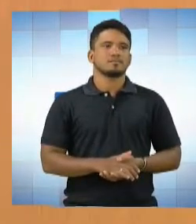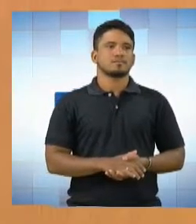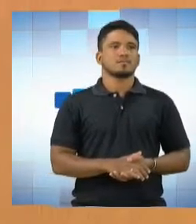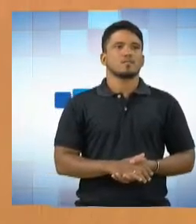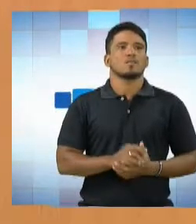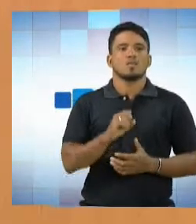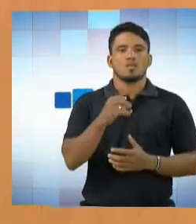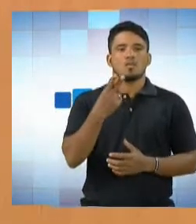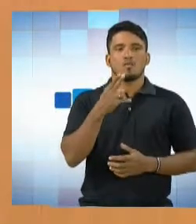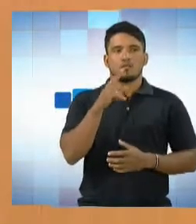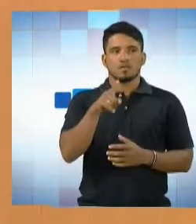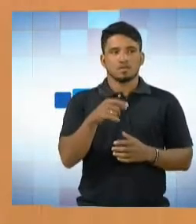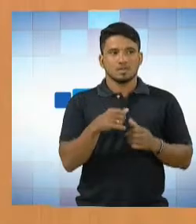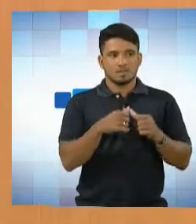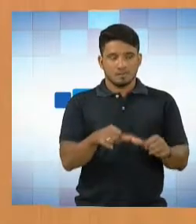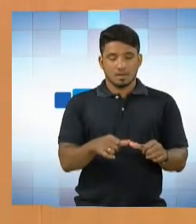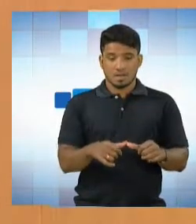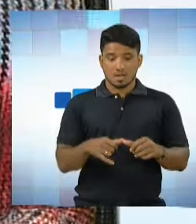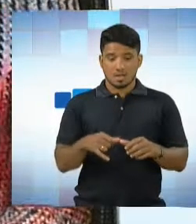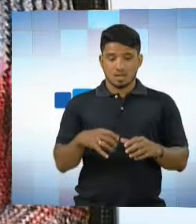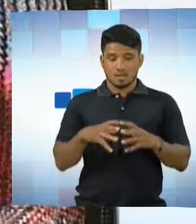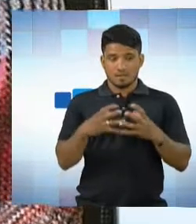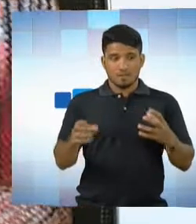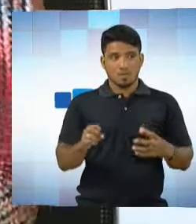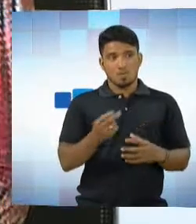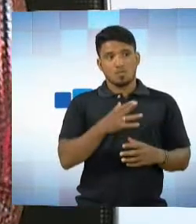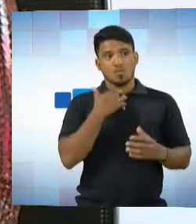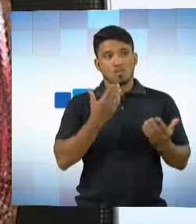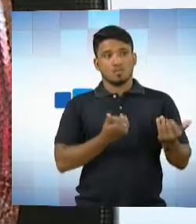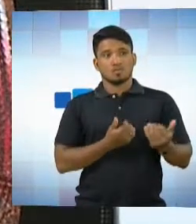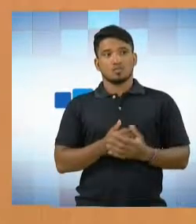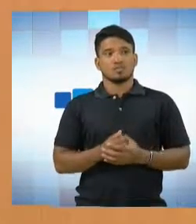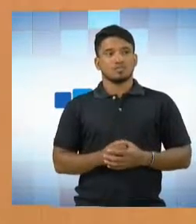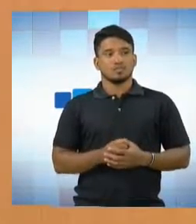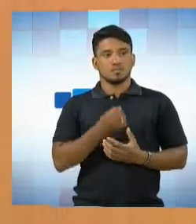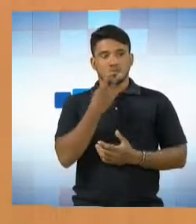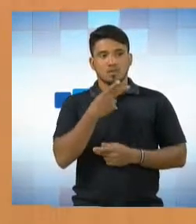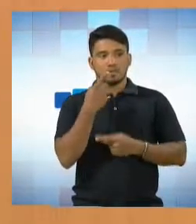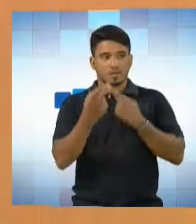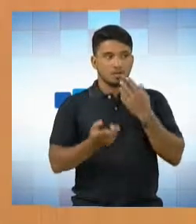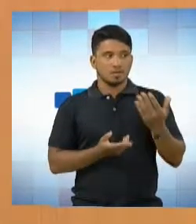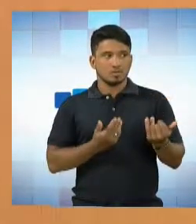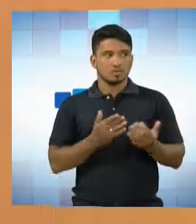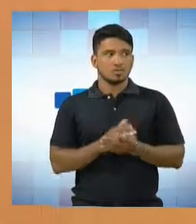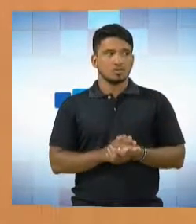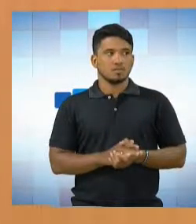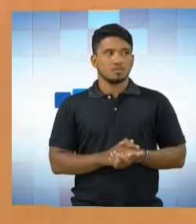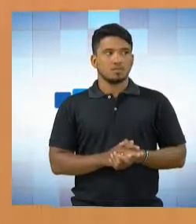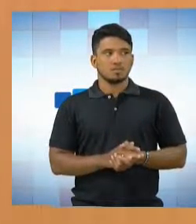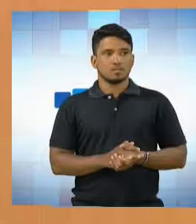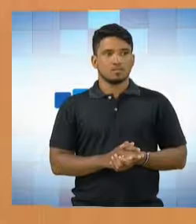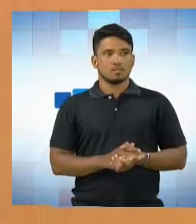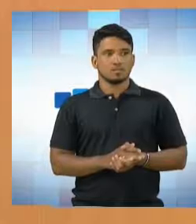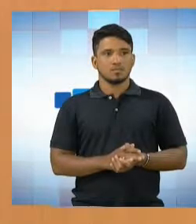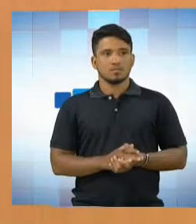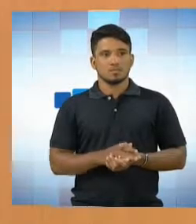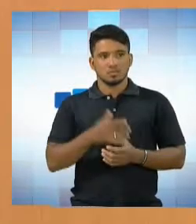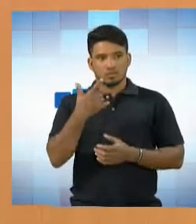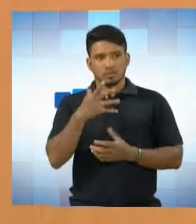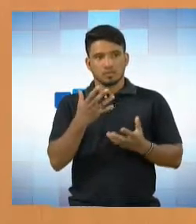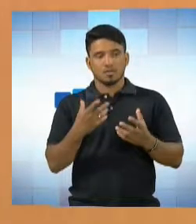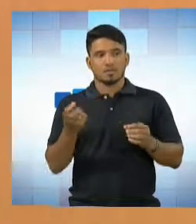ou você fica idoso ou você morre jovem. Bom, e falar em jovem, juventude, Lindalva, mais uma